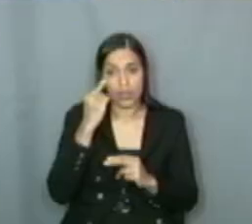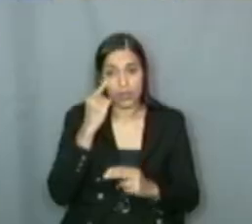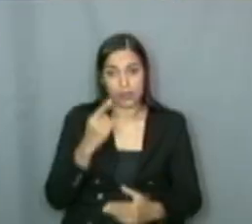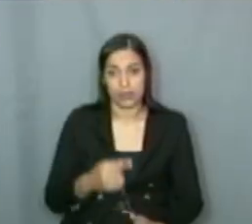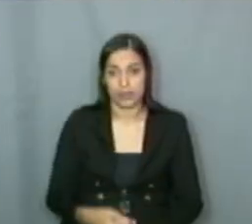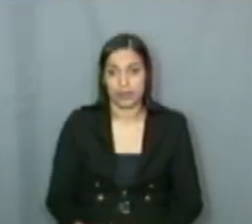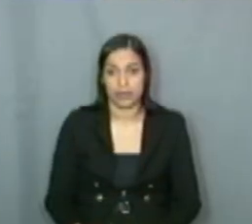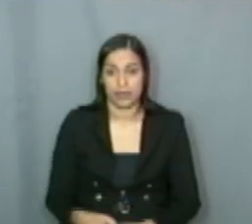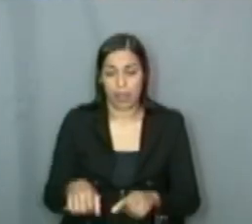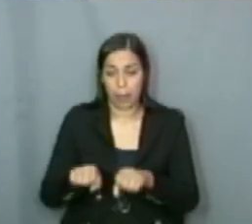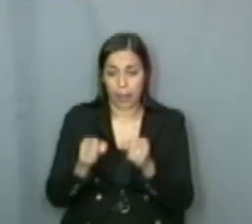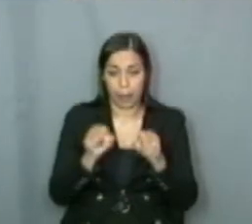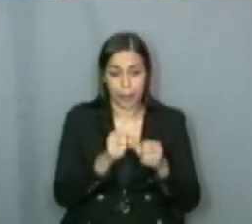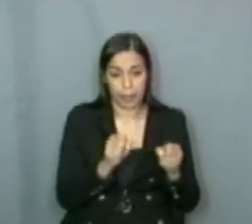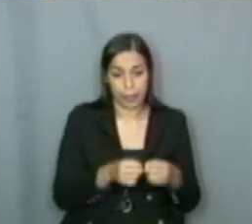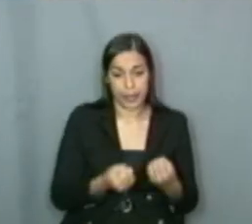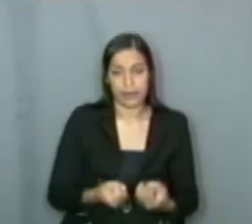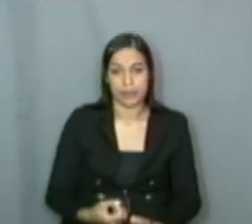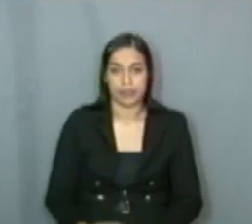Tudo quebrado lá.